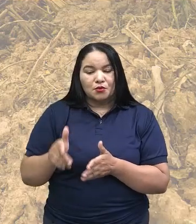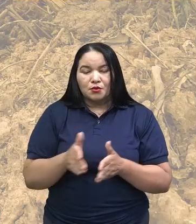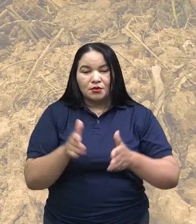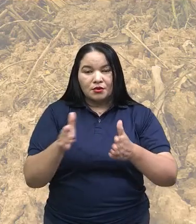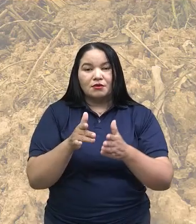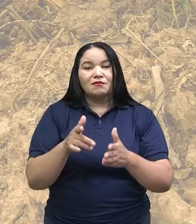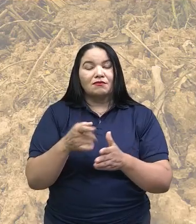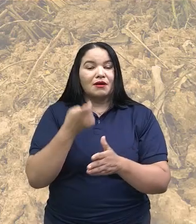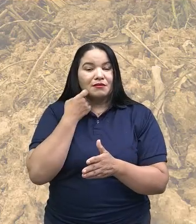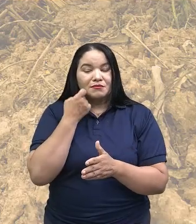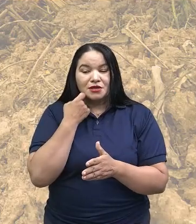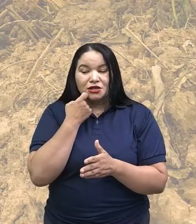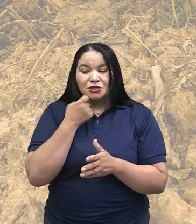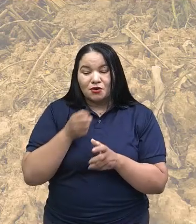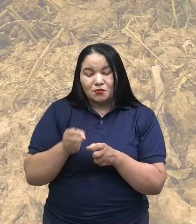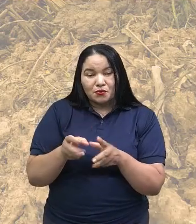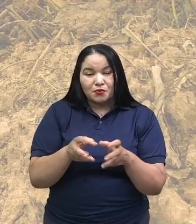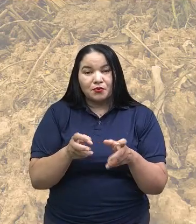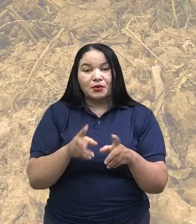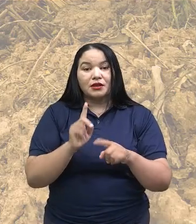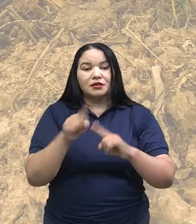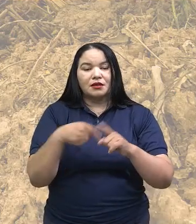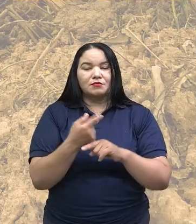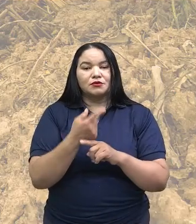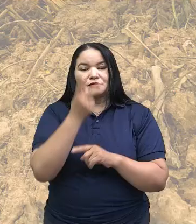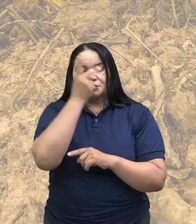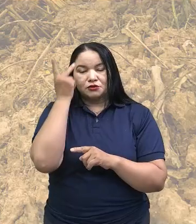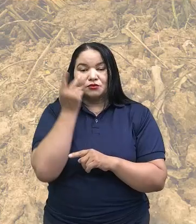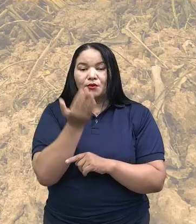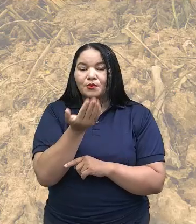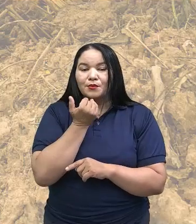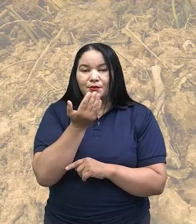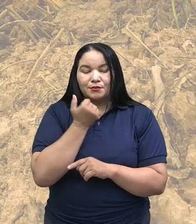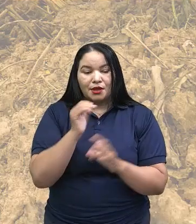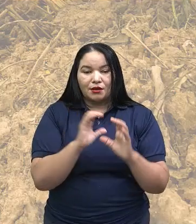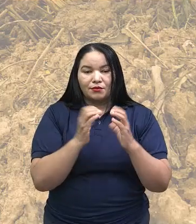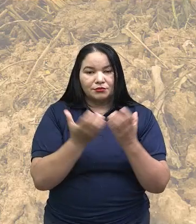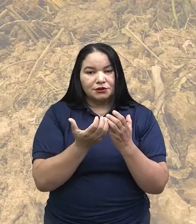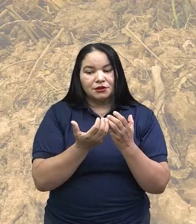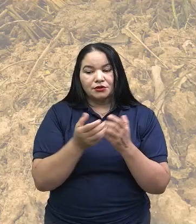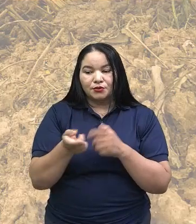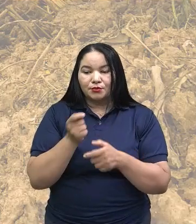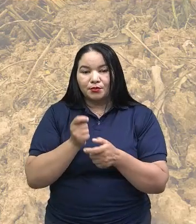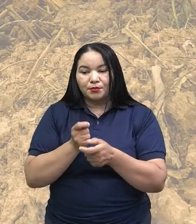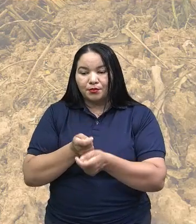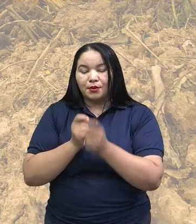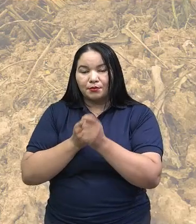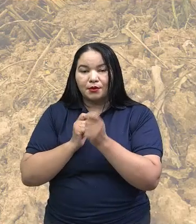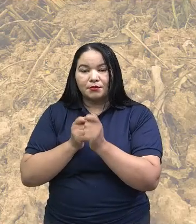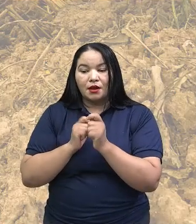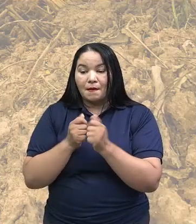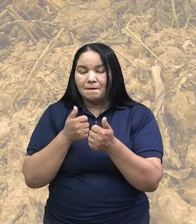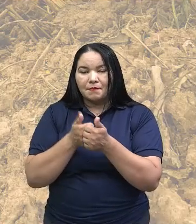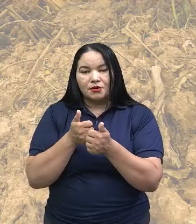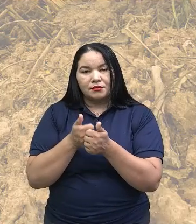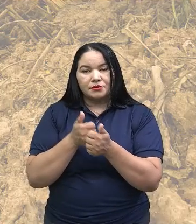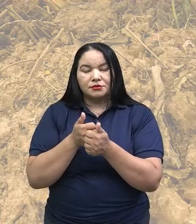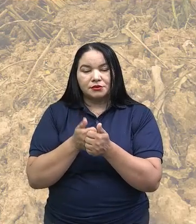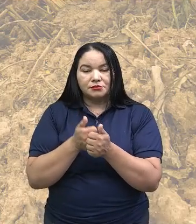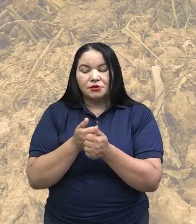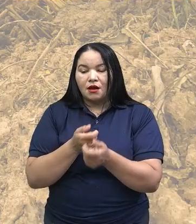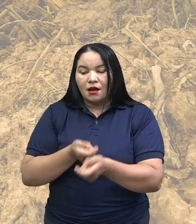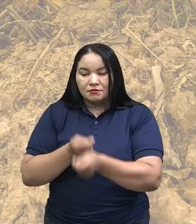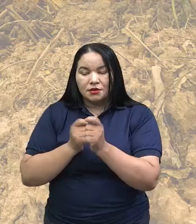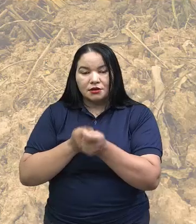pelas comunidades ribeirinhas, né, por indígenas, pela população das grandes cidades ali próximo dessas regiões,